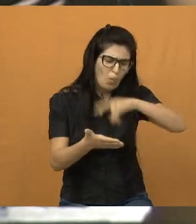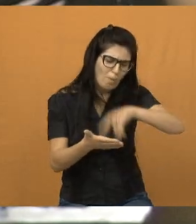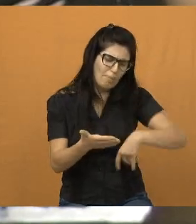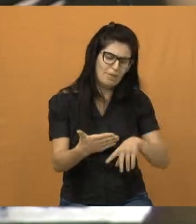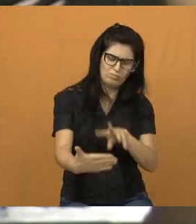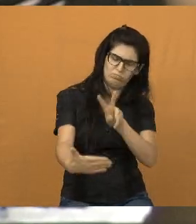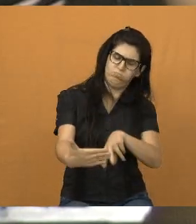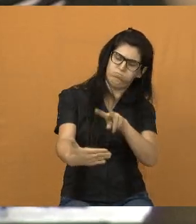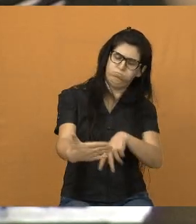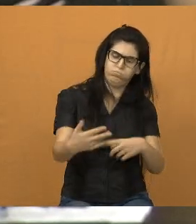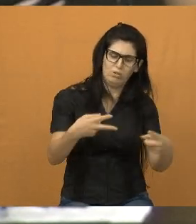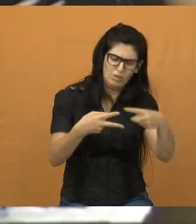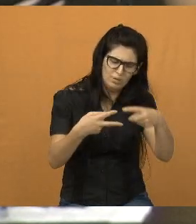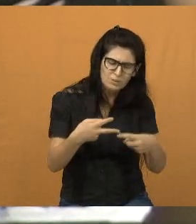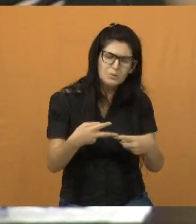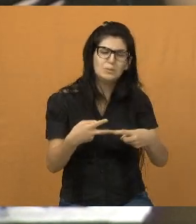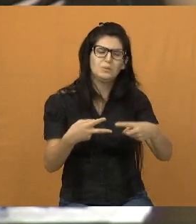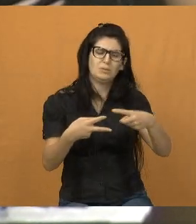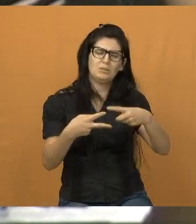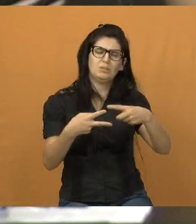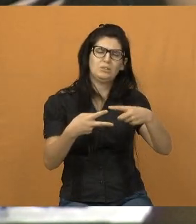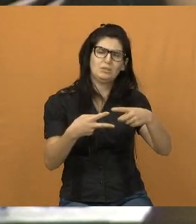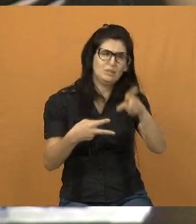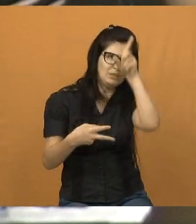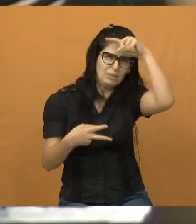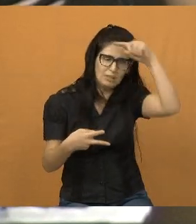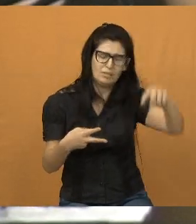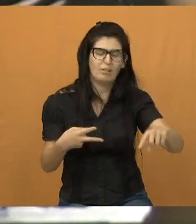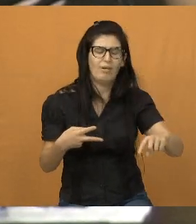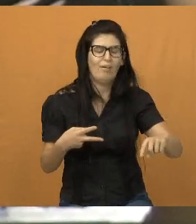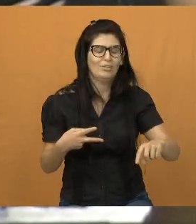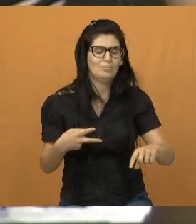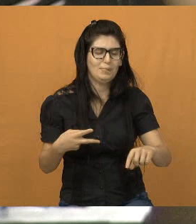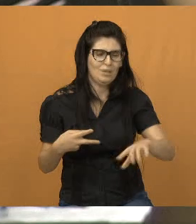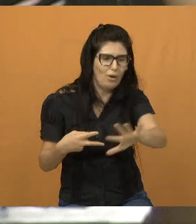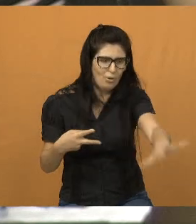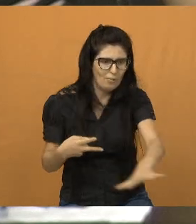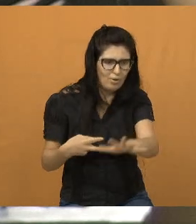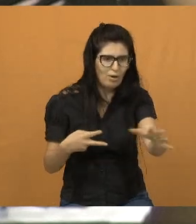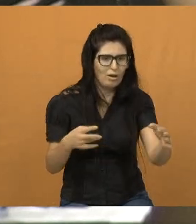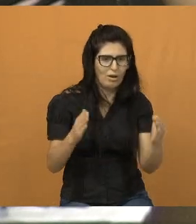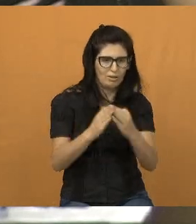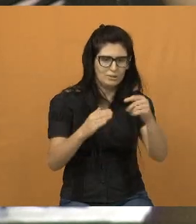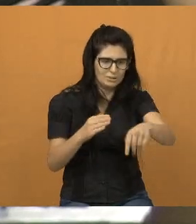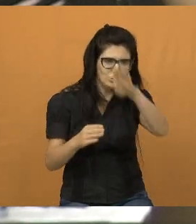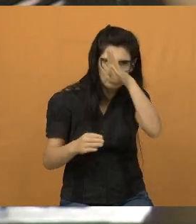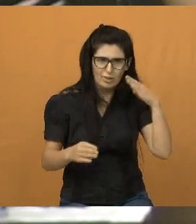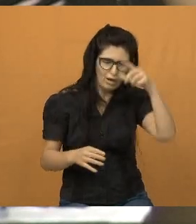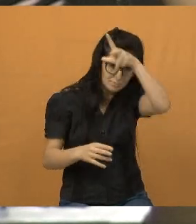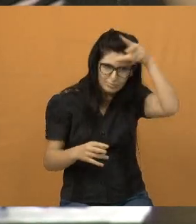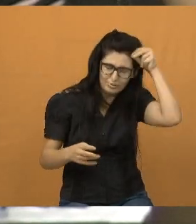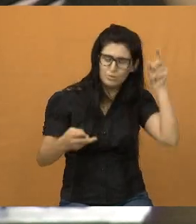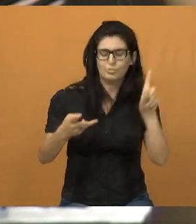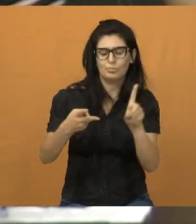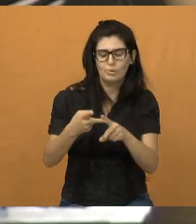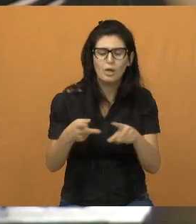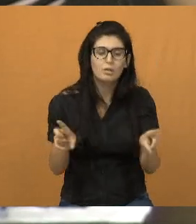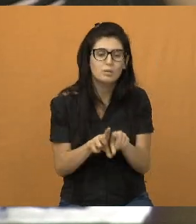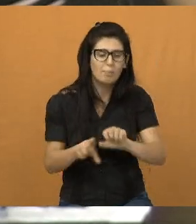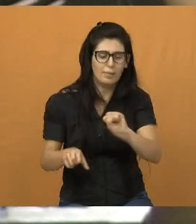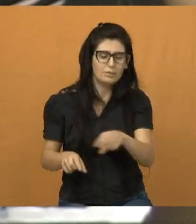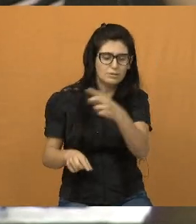São Francisco, e até antecipamos alguns mutirões, como, por exemplo, o da catarata, o de cirurgia infantil,